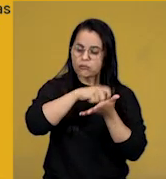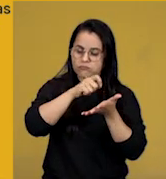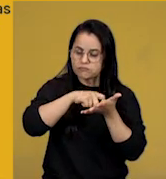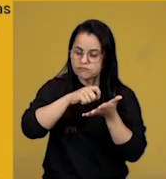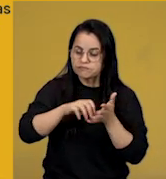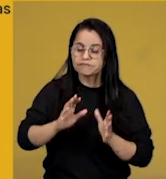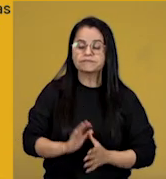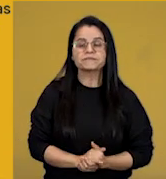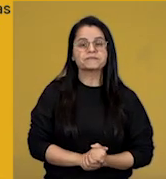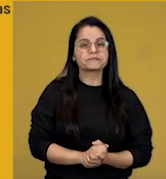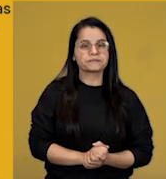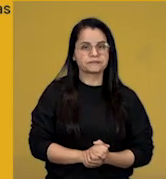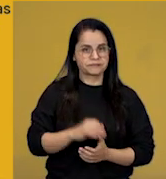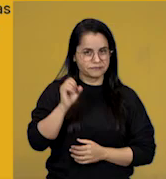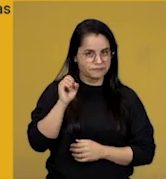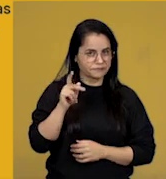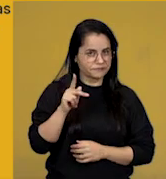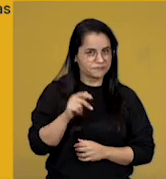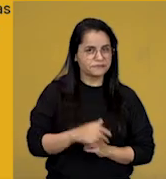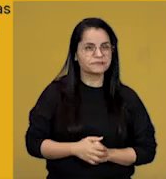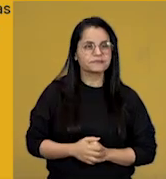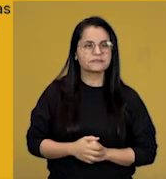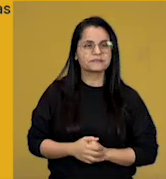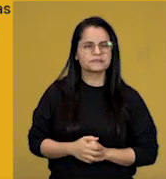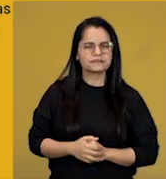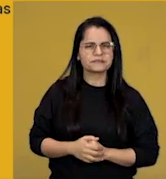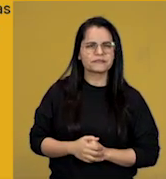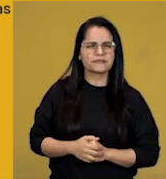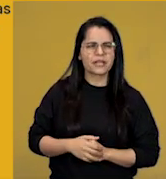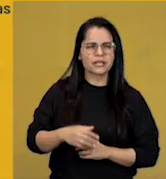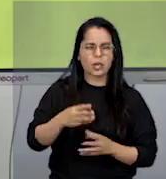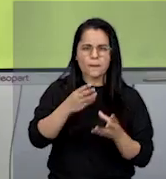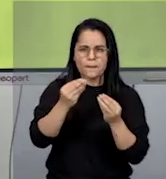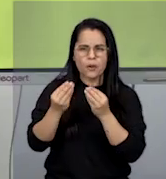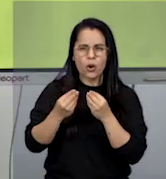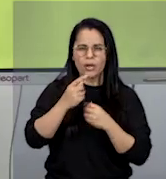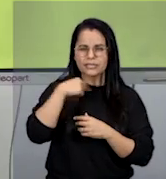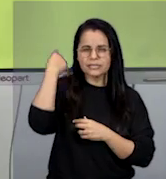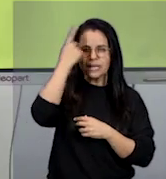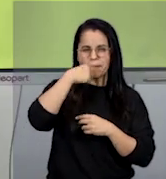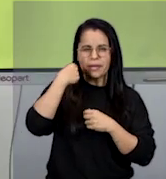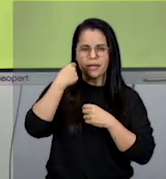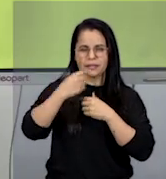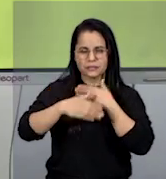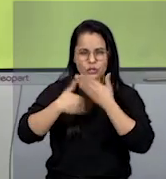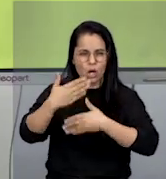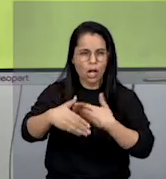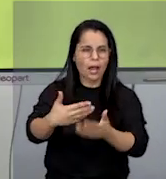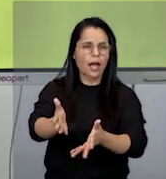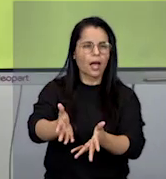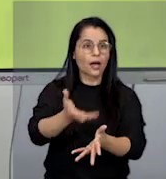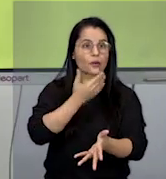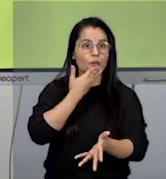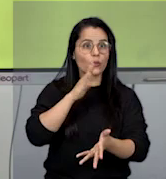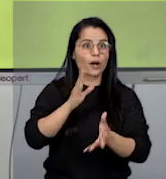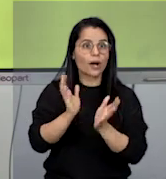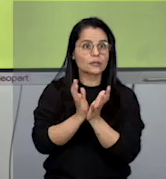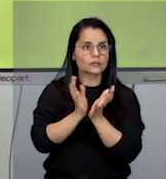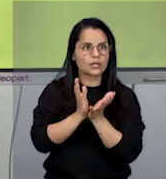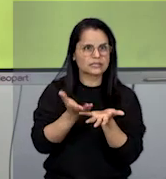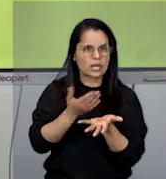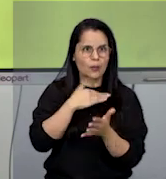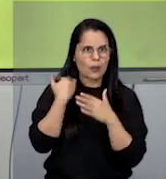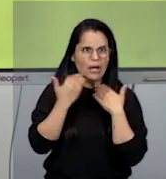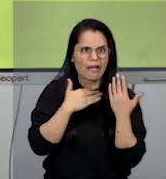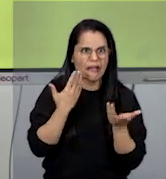escrita, certo? Fala assim, muitas cabeças rolaram. Que situação é essa? Degolaram